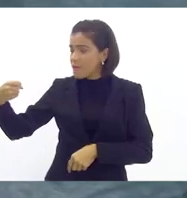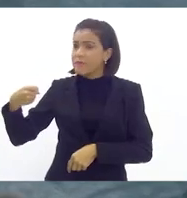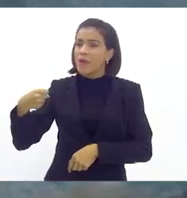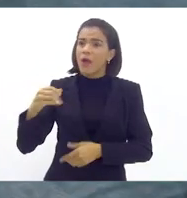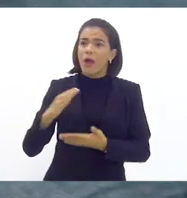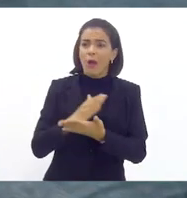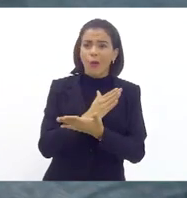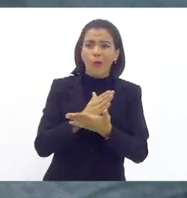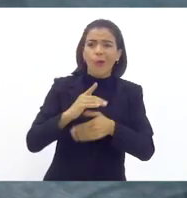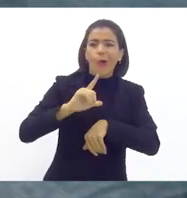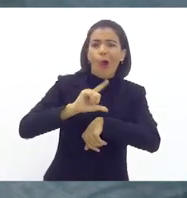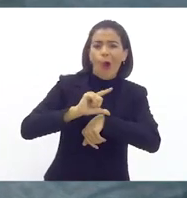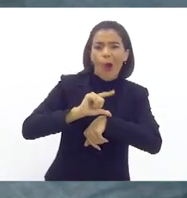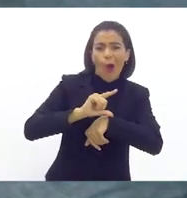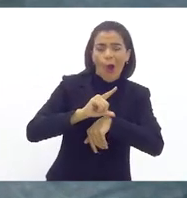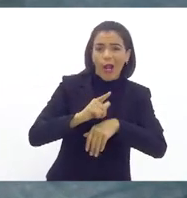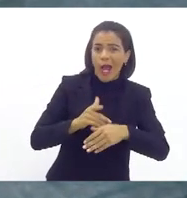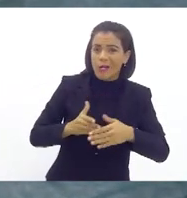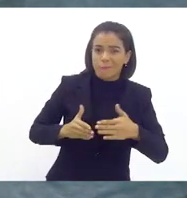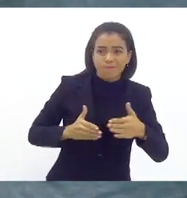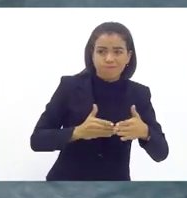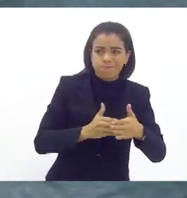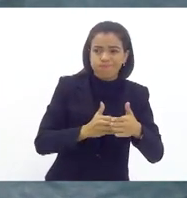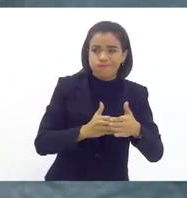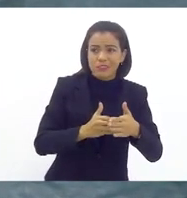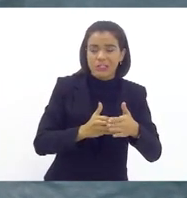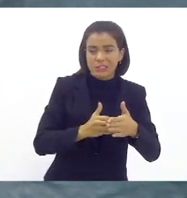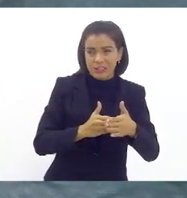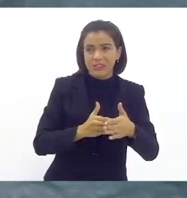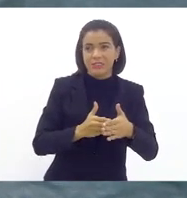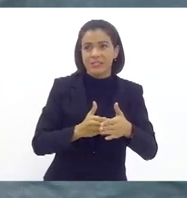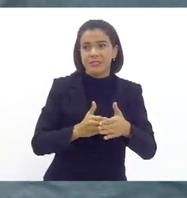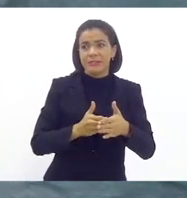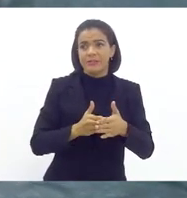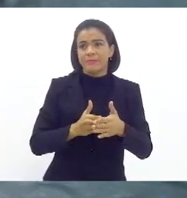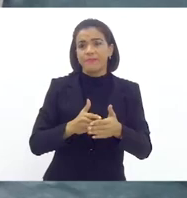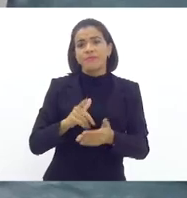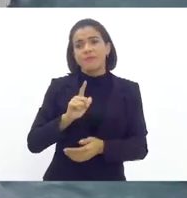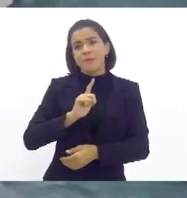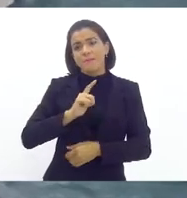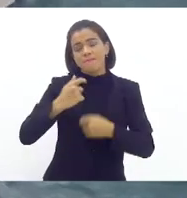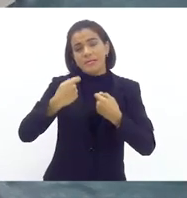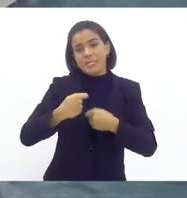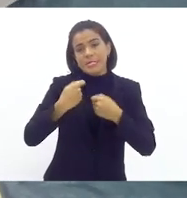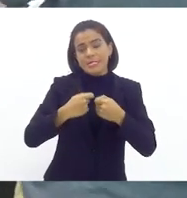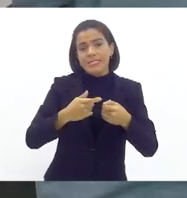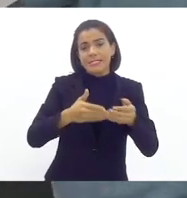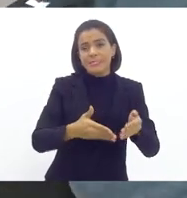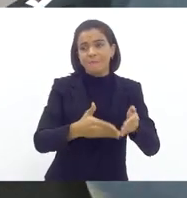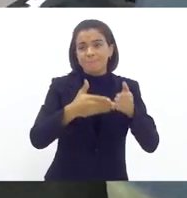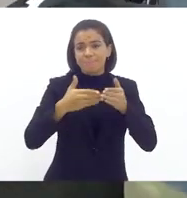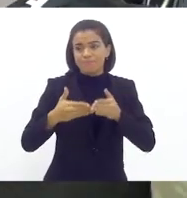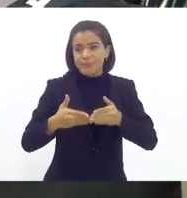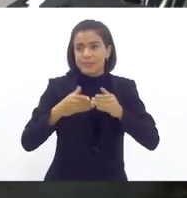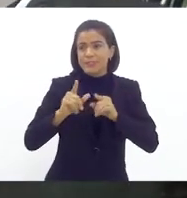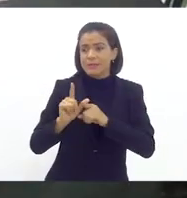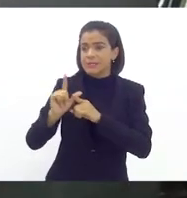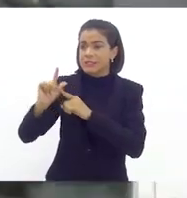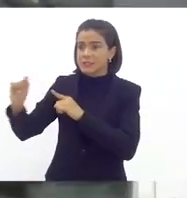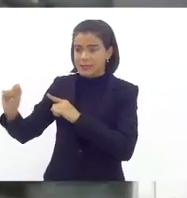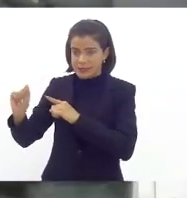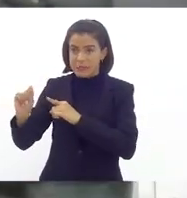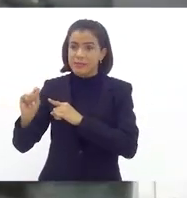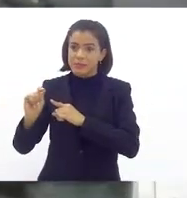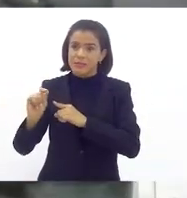problema de horário, eu acho que o Joelson Santiago tem um problema, vai ter que se ausentar mais cedo, e você vai